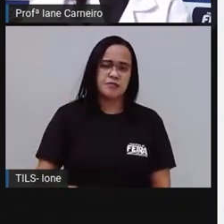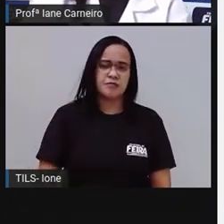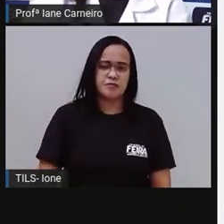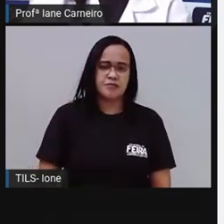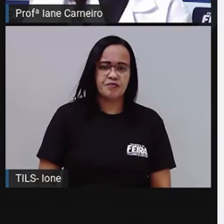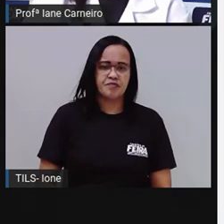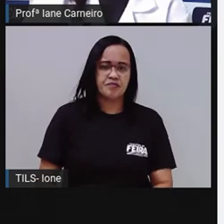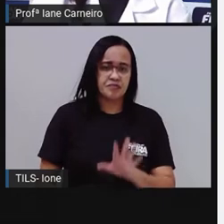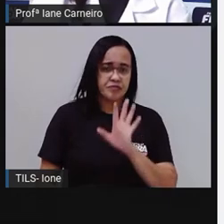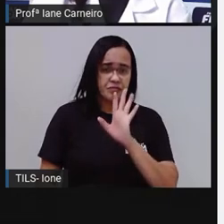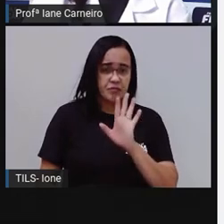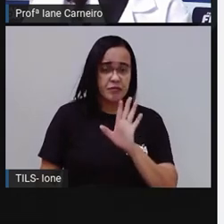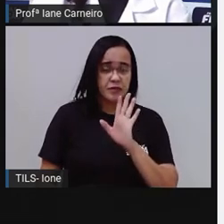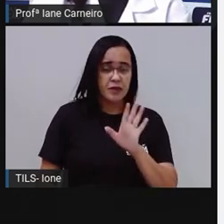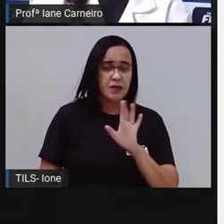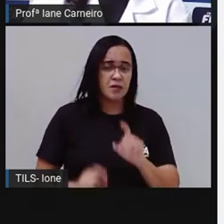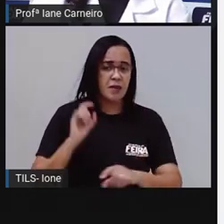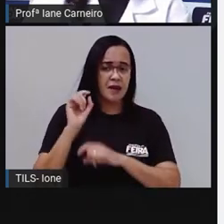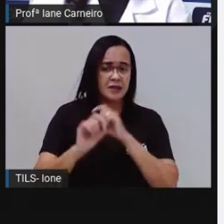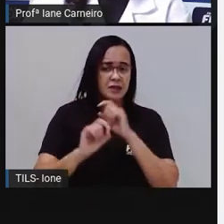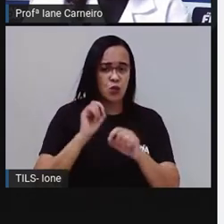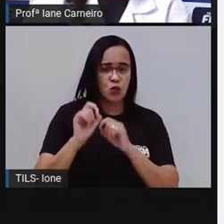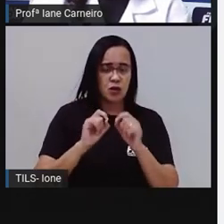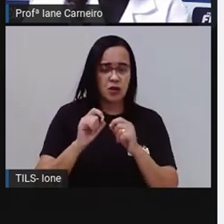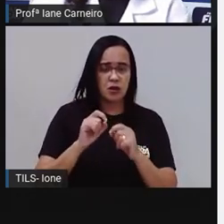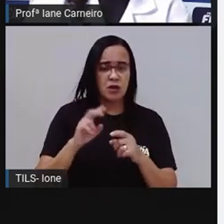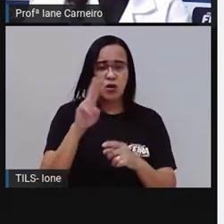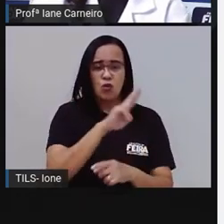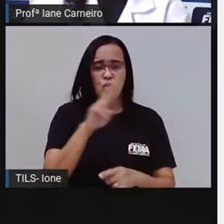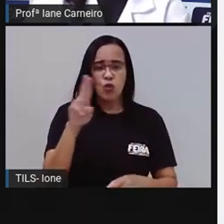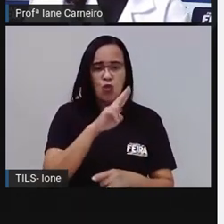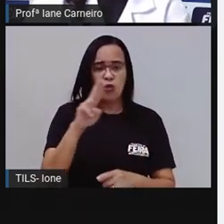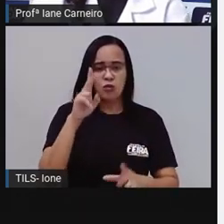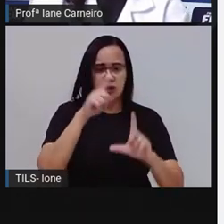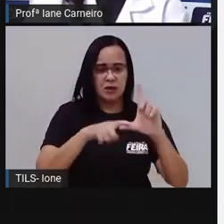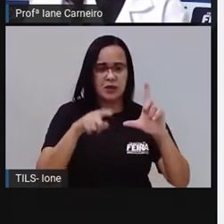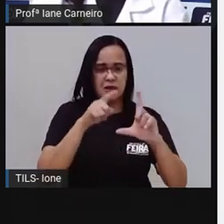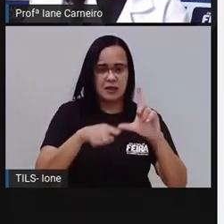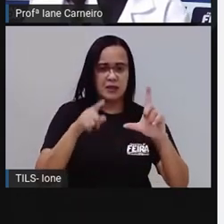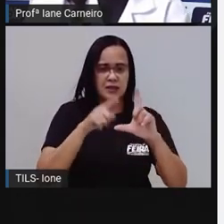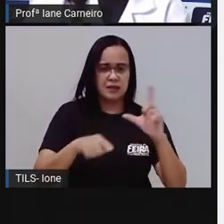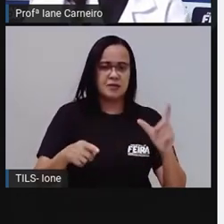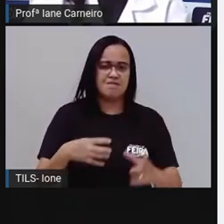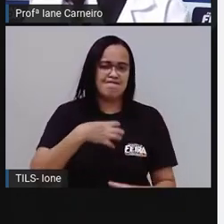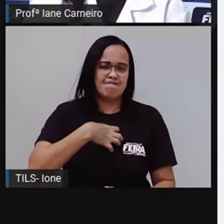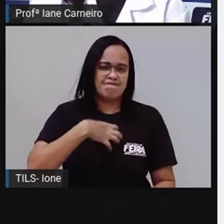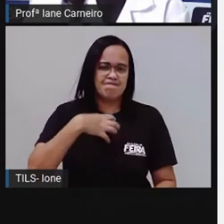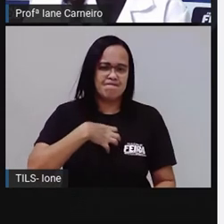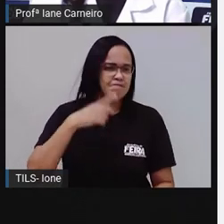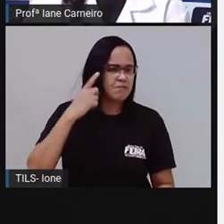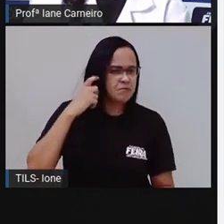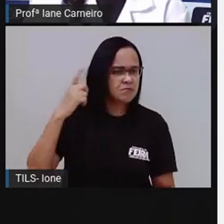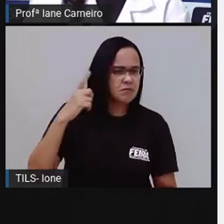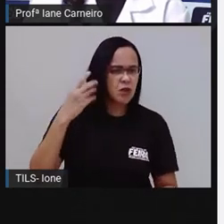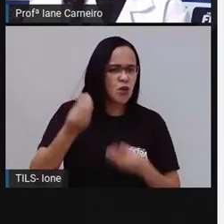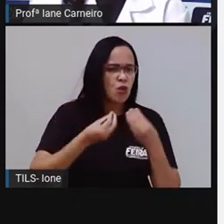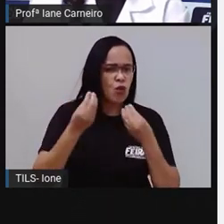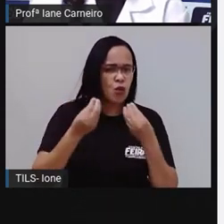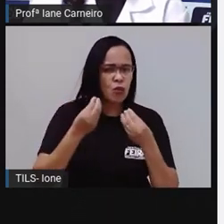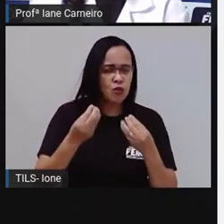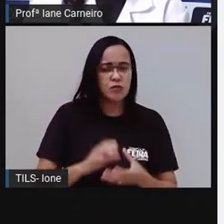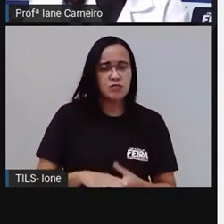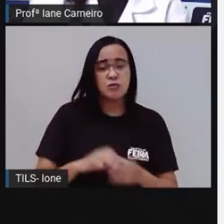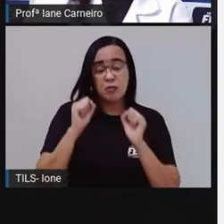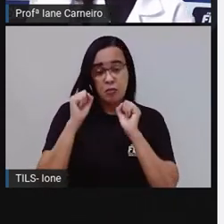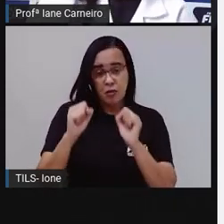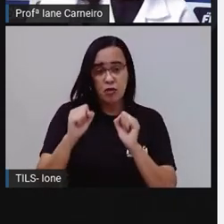Mas aqui é o nome da letra, né? O som que ela produz, ó. Pode ser tanto